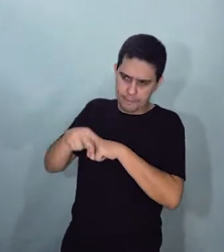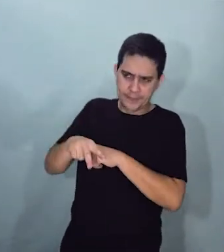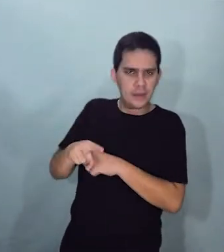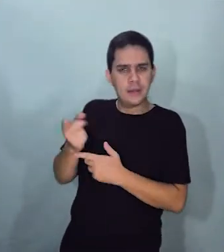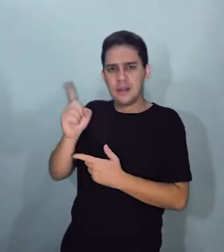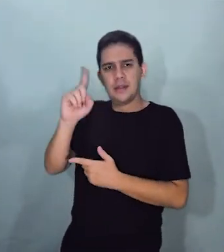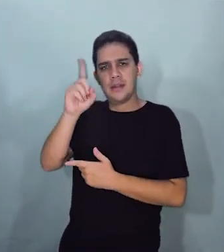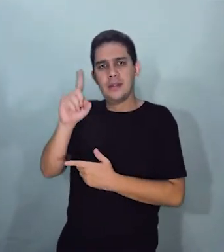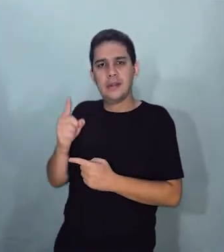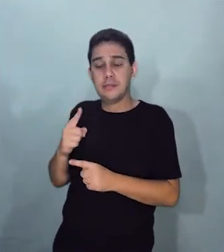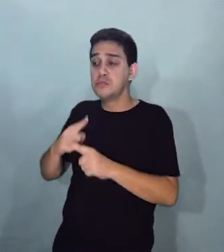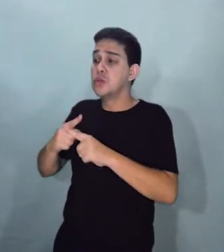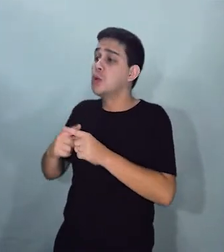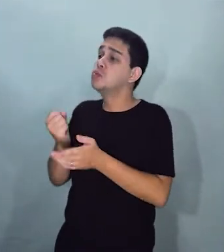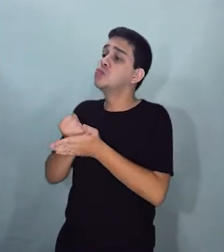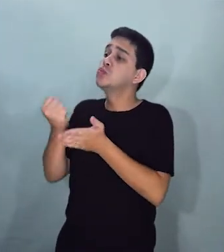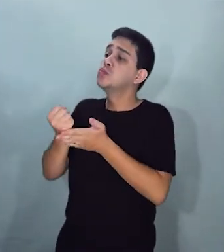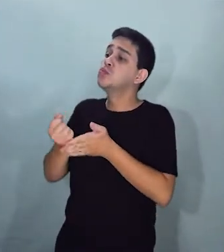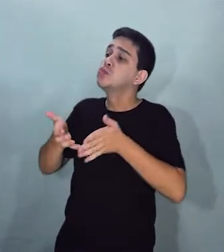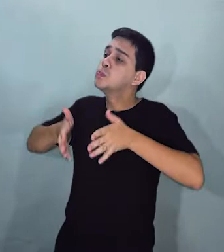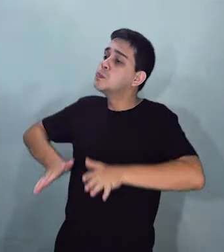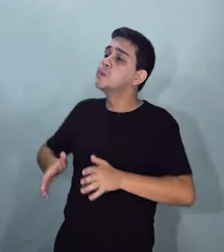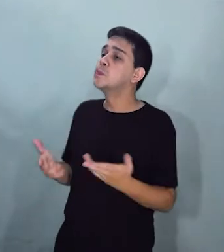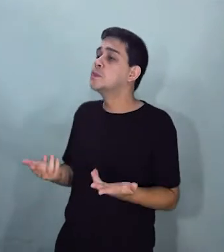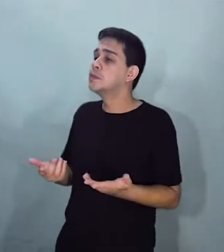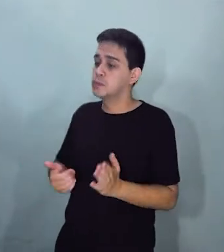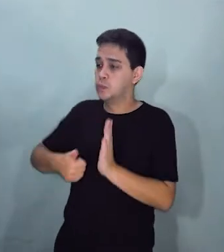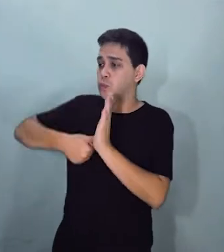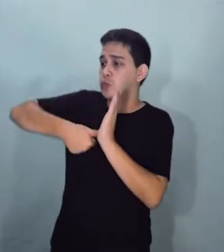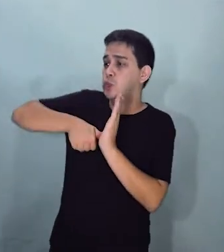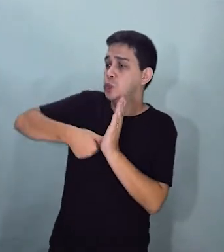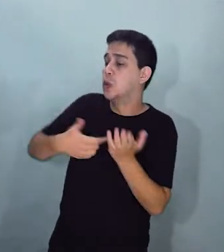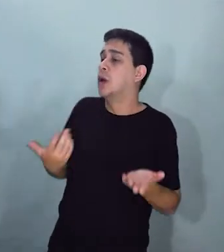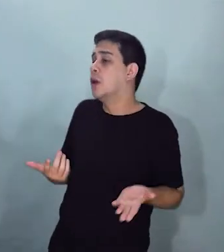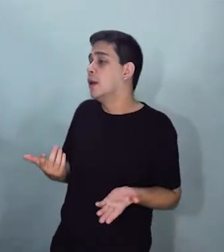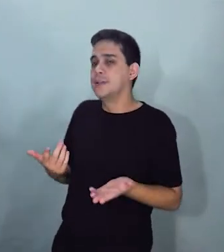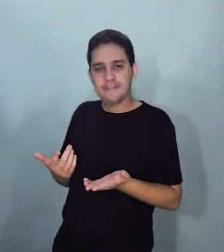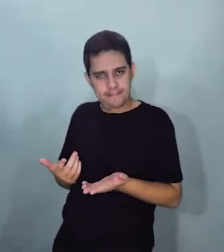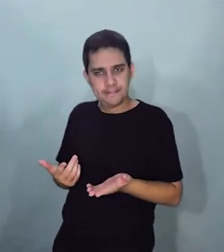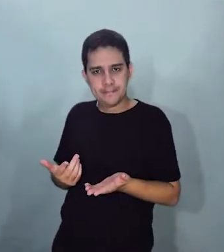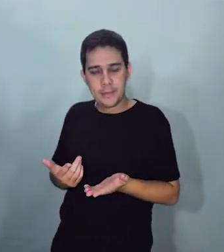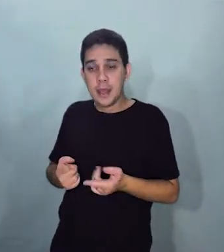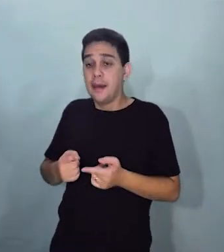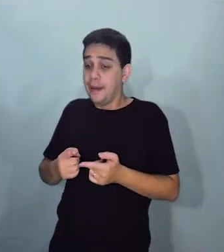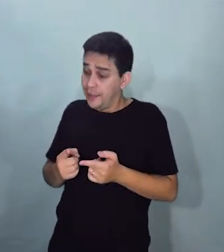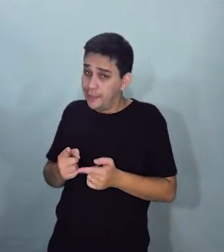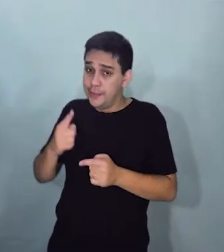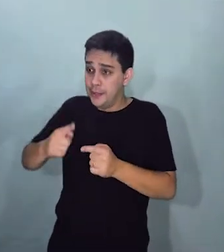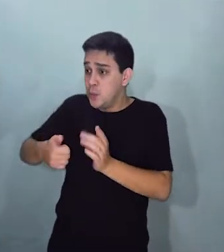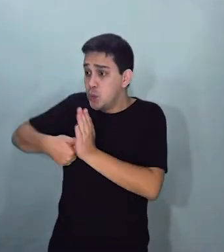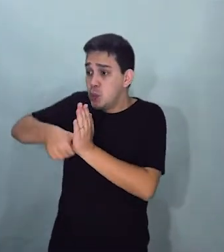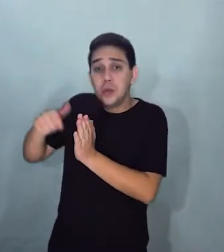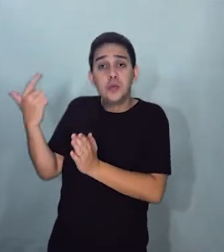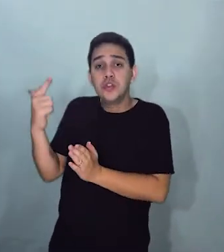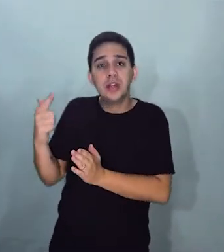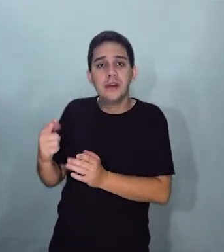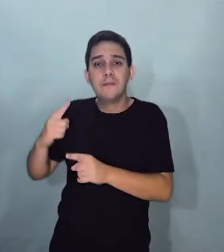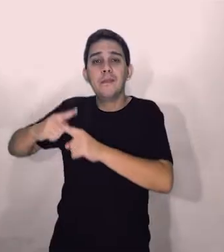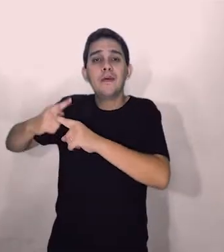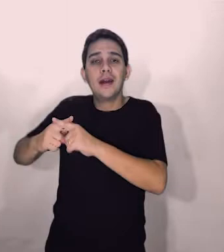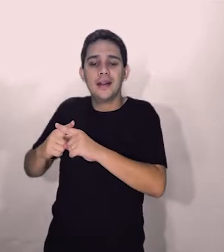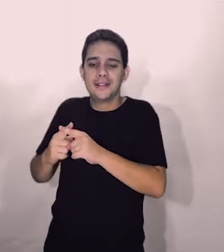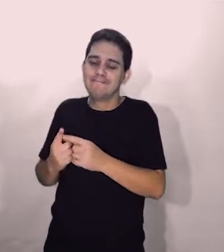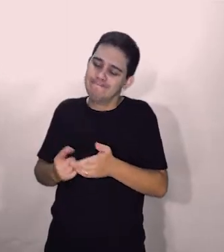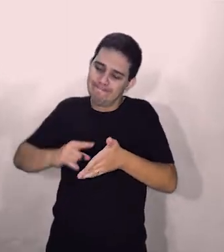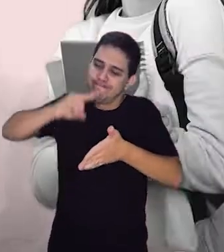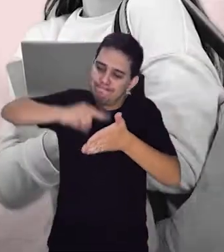o registro dele, os documentos de identidade, porque, na verdade, a falta do registro civil de nascimento impossibilita